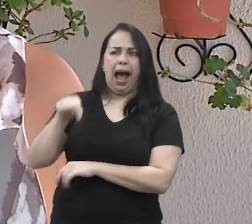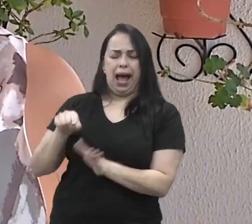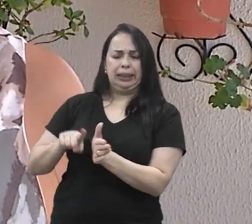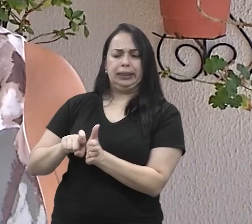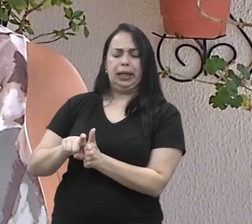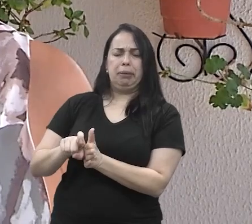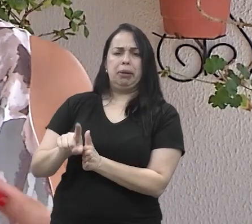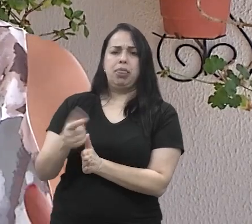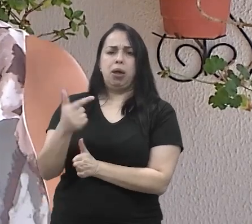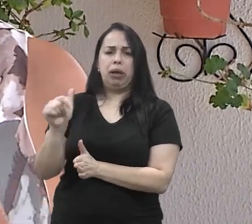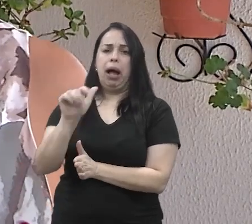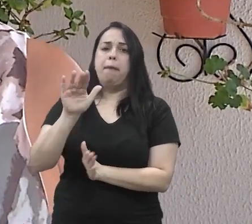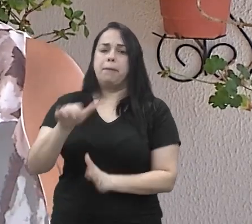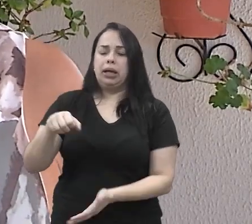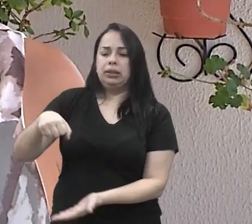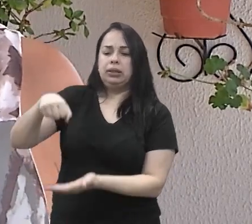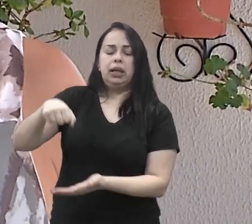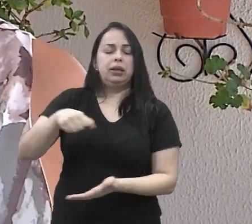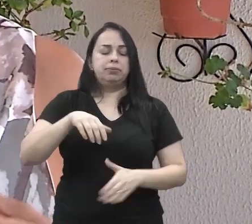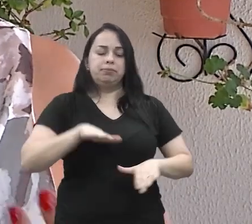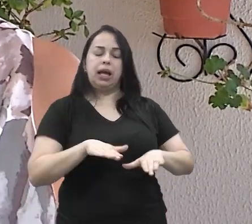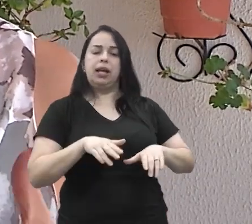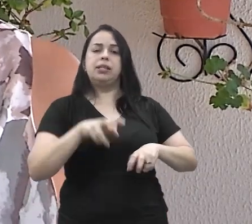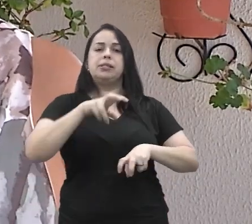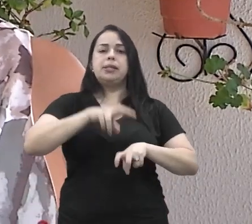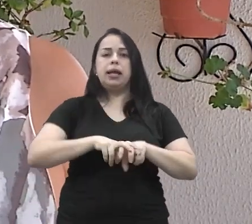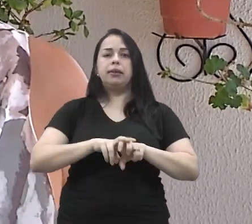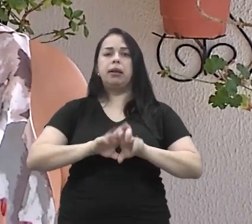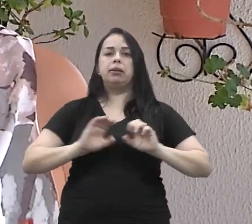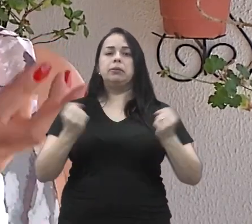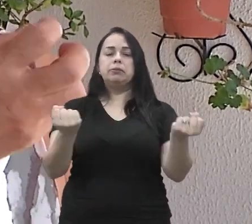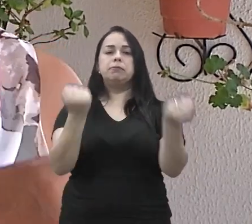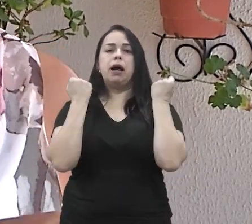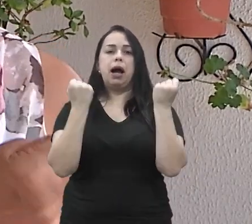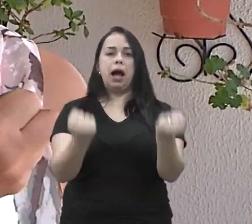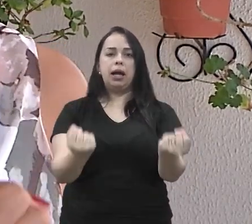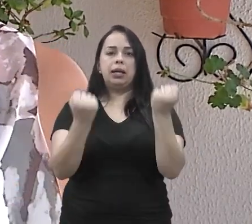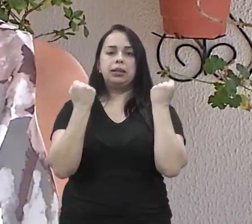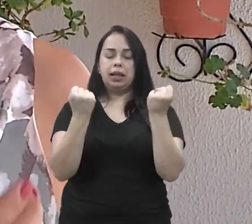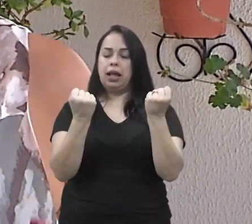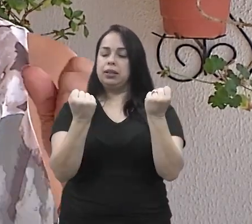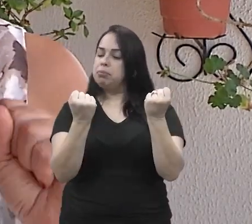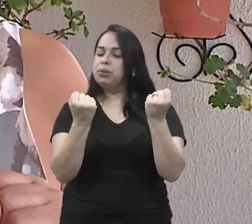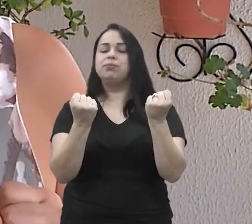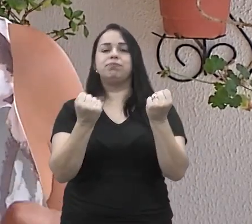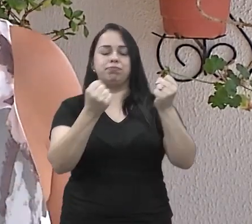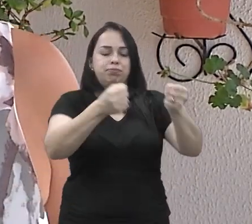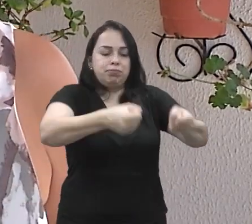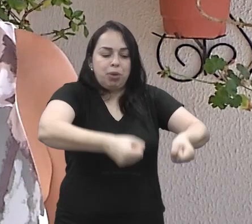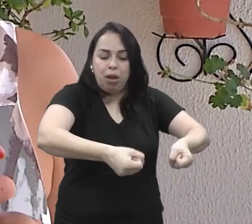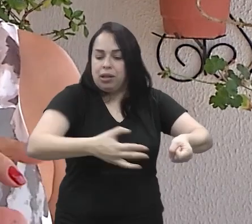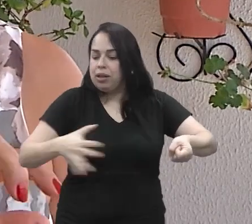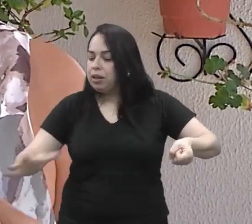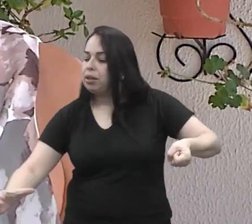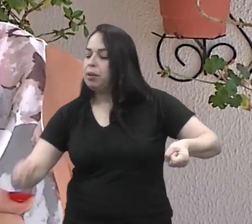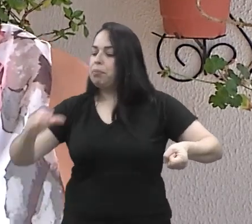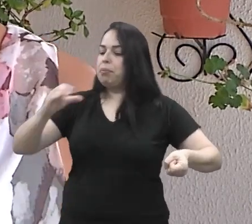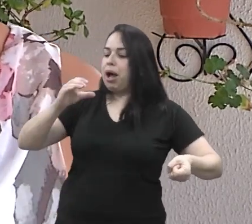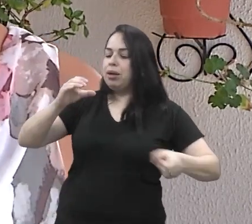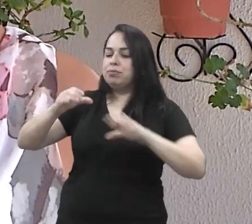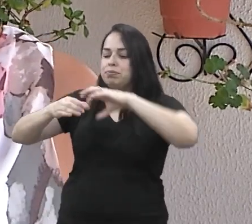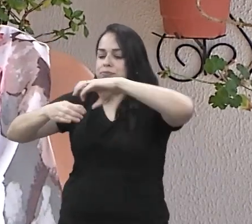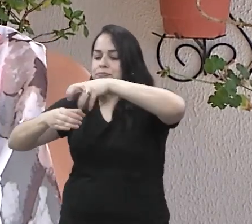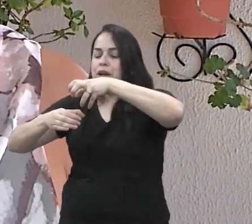estaria contaminada. Mas ela chega lá, usa o aparelho e acaba pegando na garrafinha e bebendo.